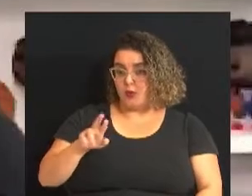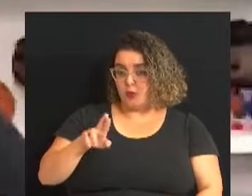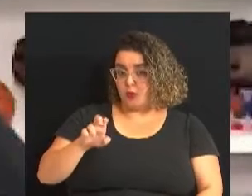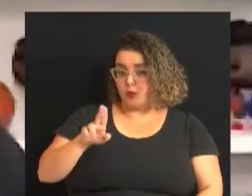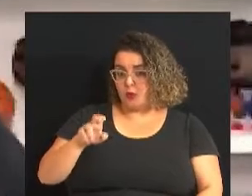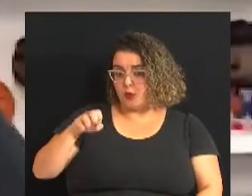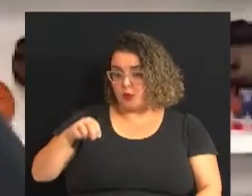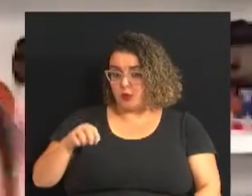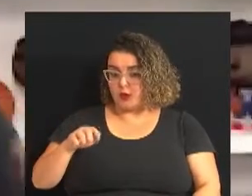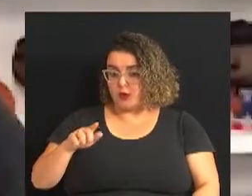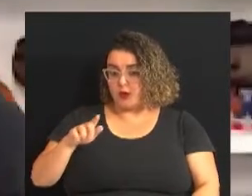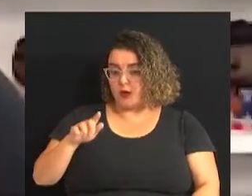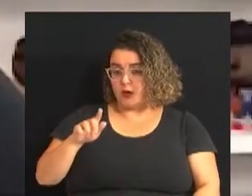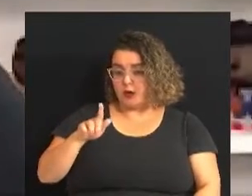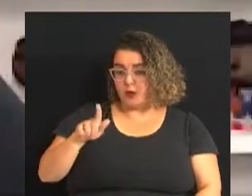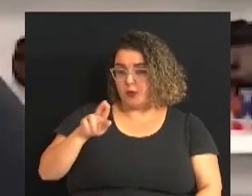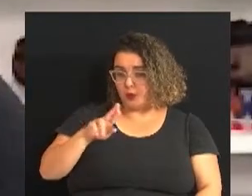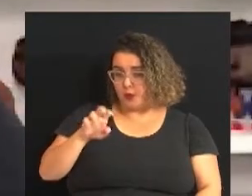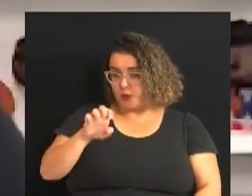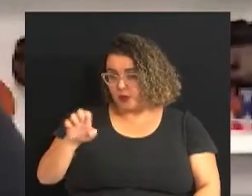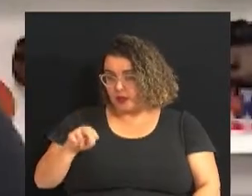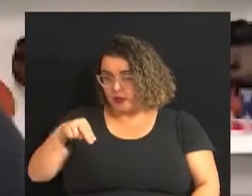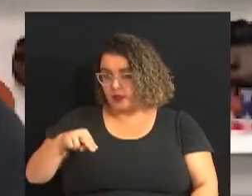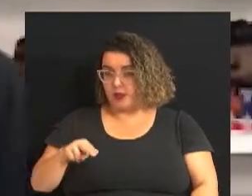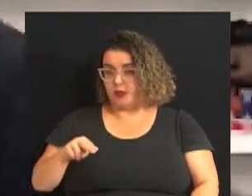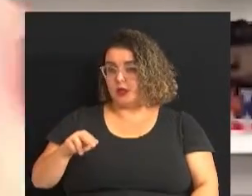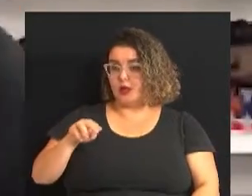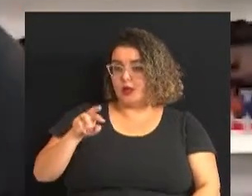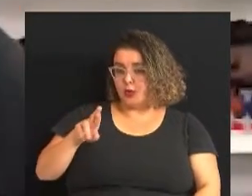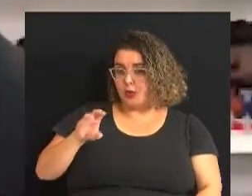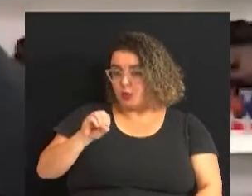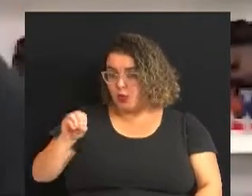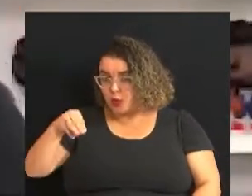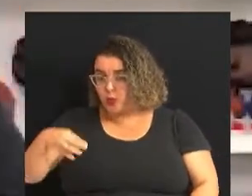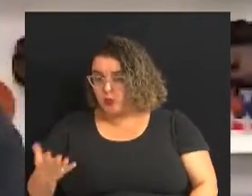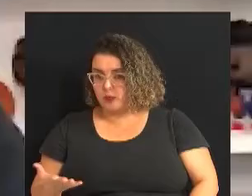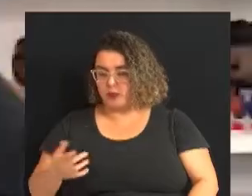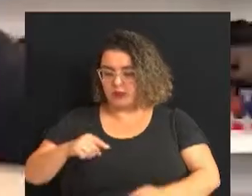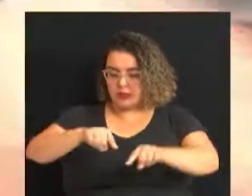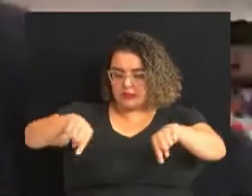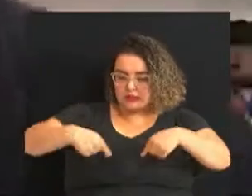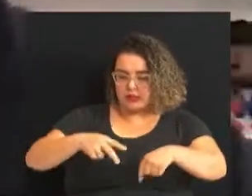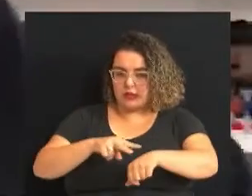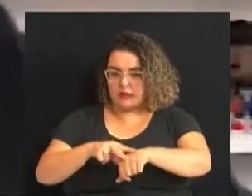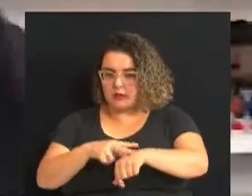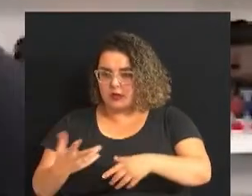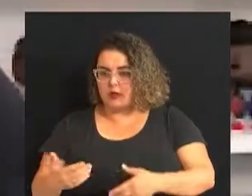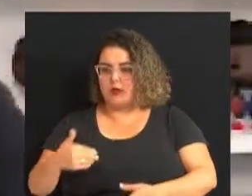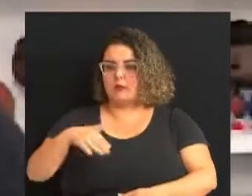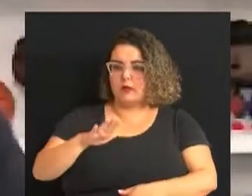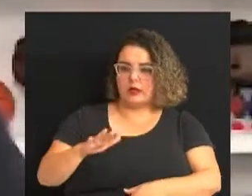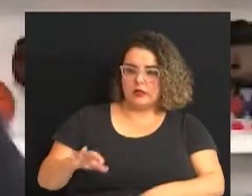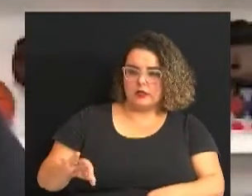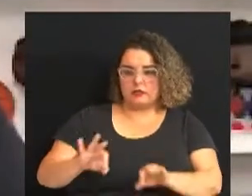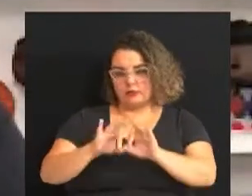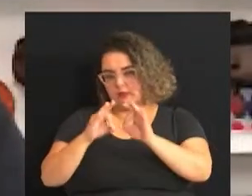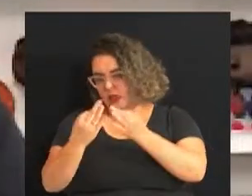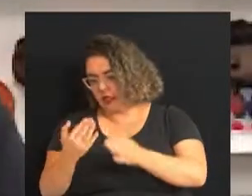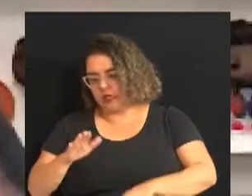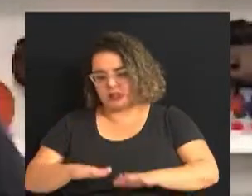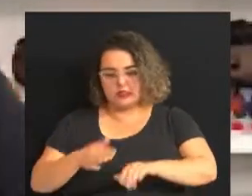verde? É justamente à frente do palco, onde os caras levam mais familiares, às vezes tem treinador, às vezes